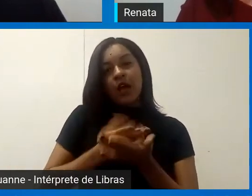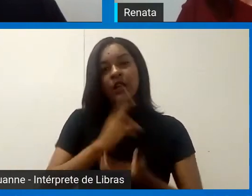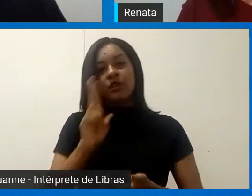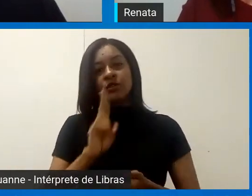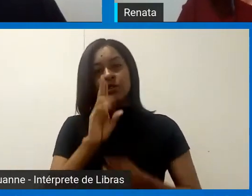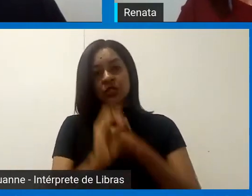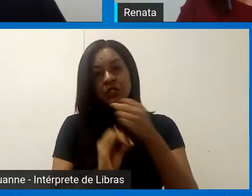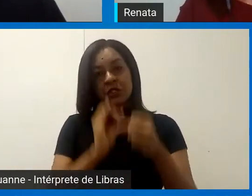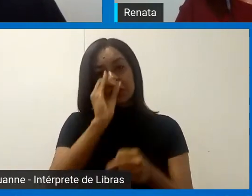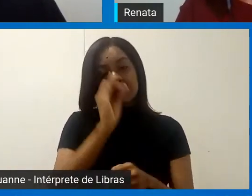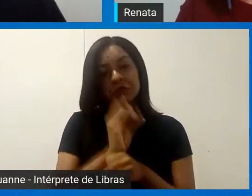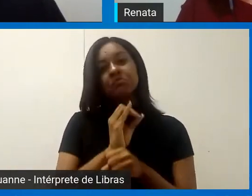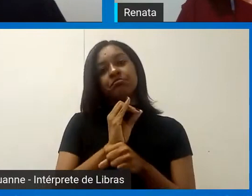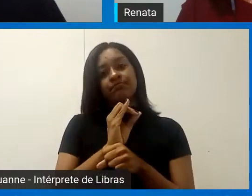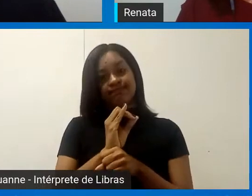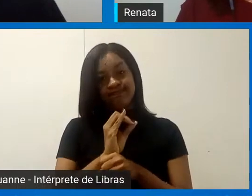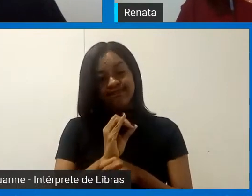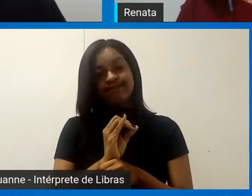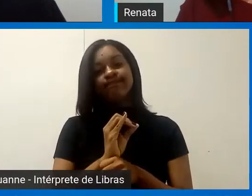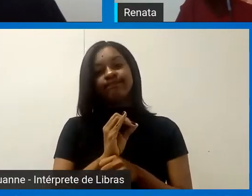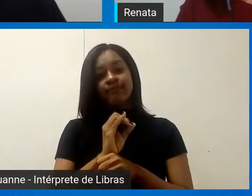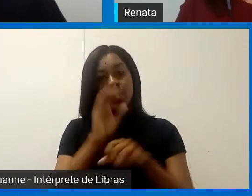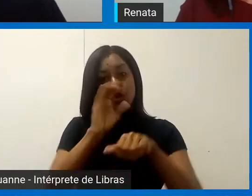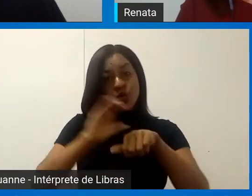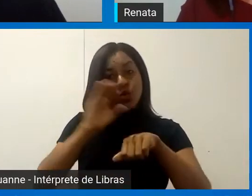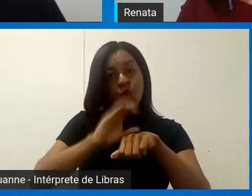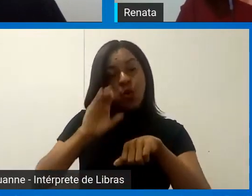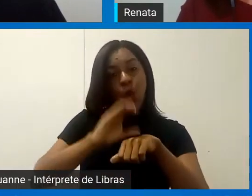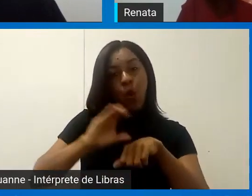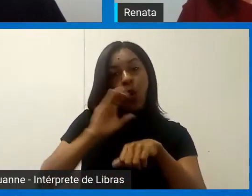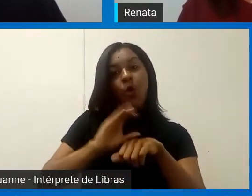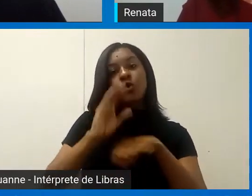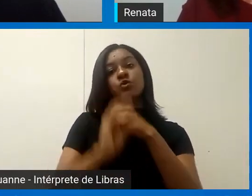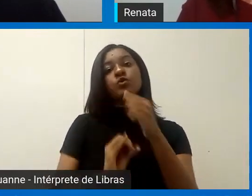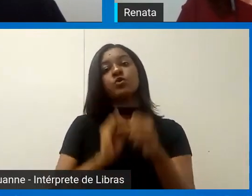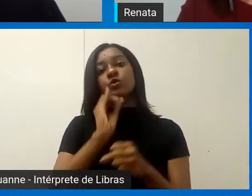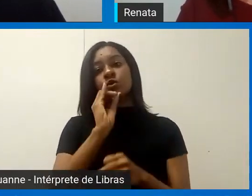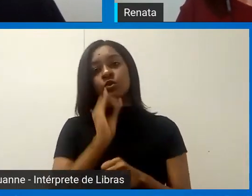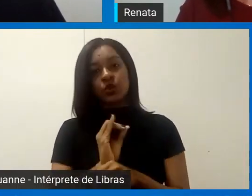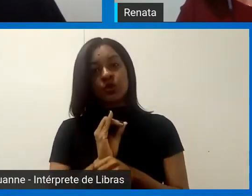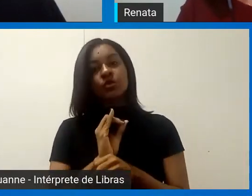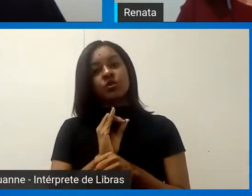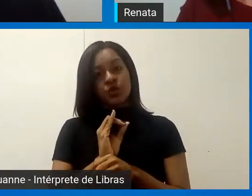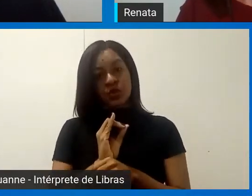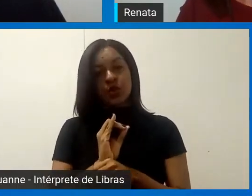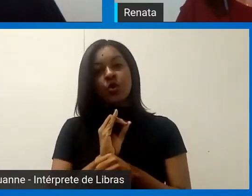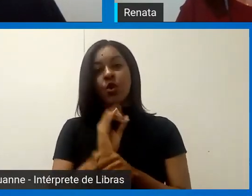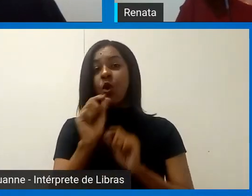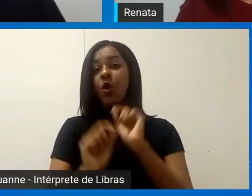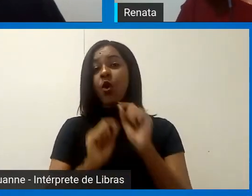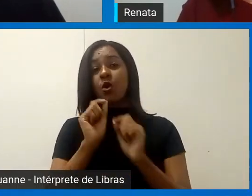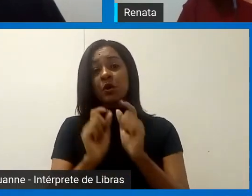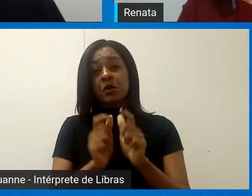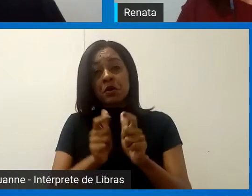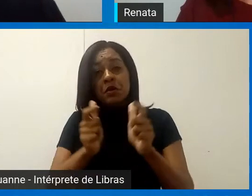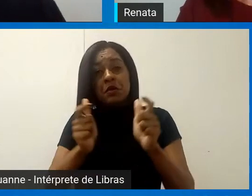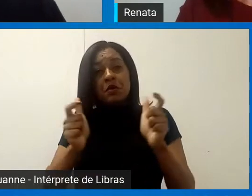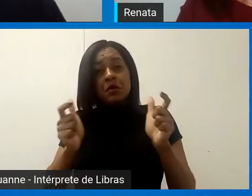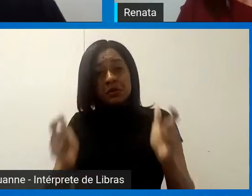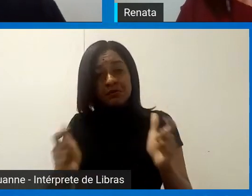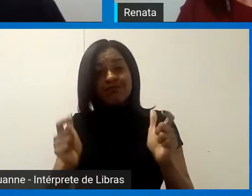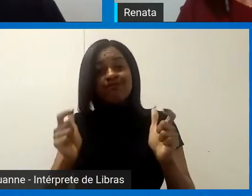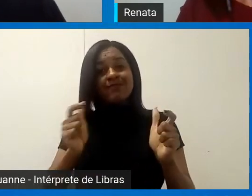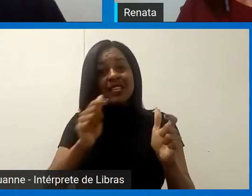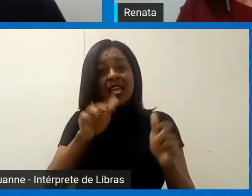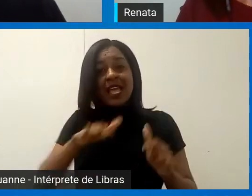cursos online Isto é houve um maior deslocamento espaço e tempo do ensino